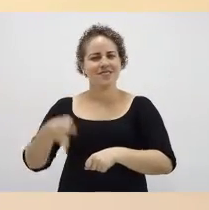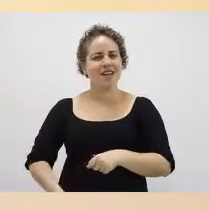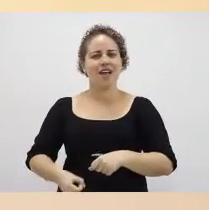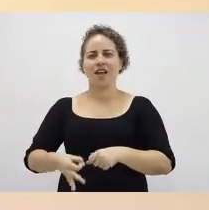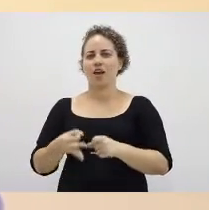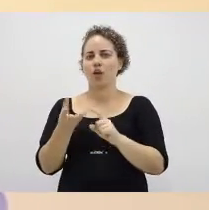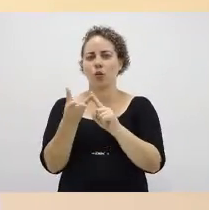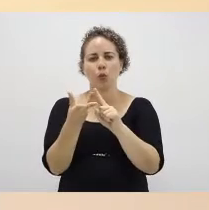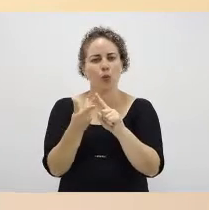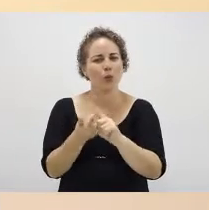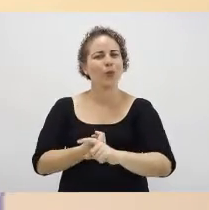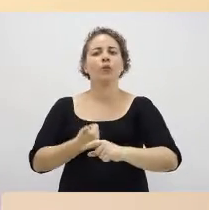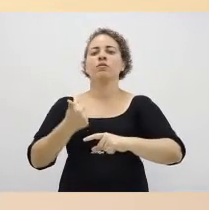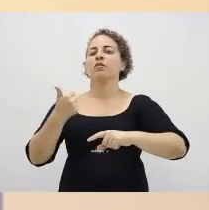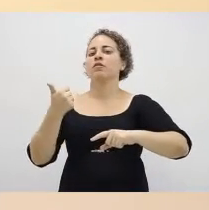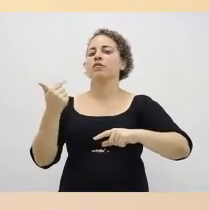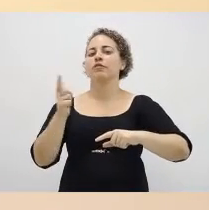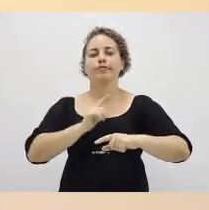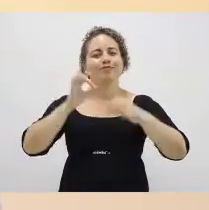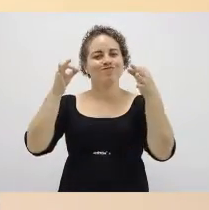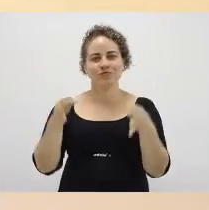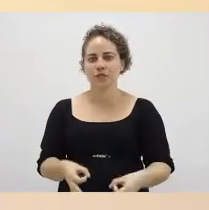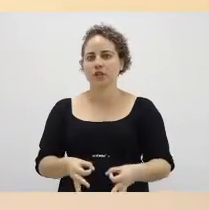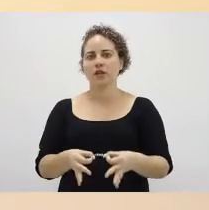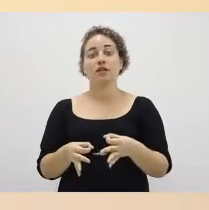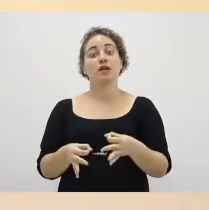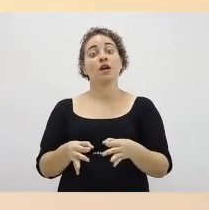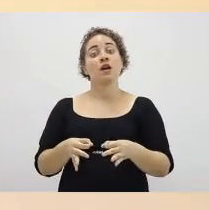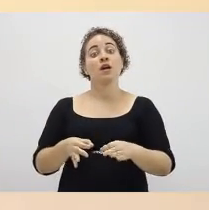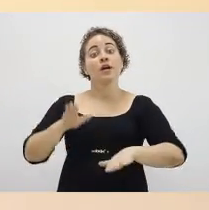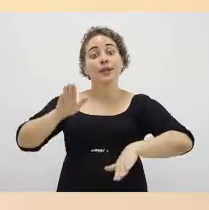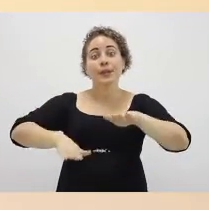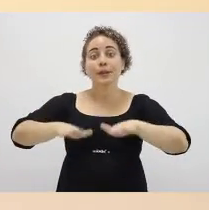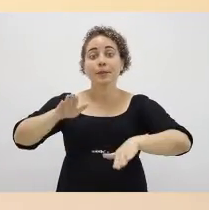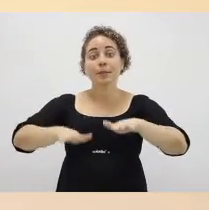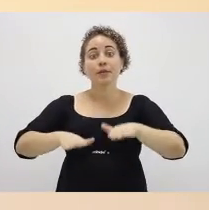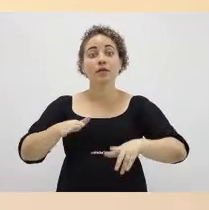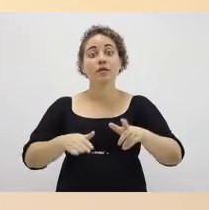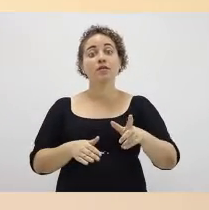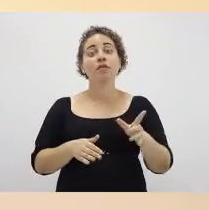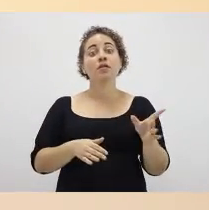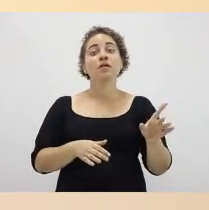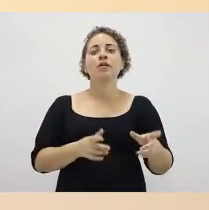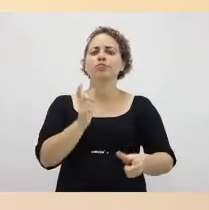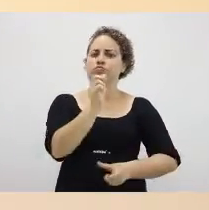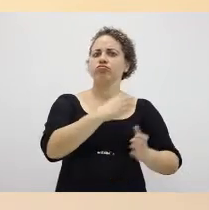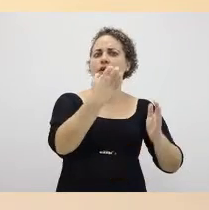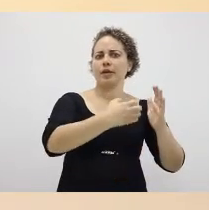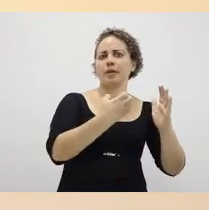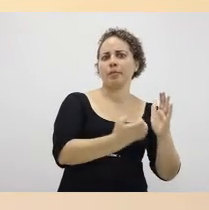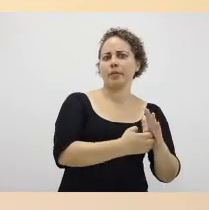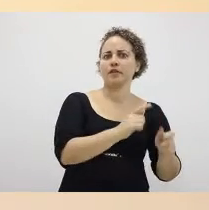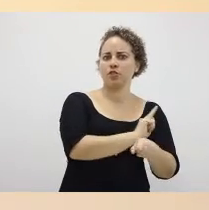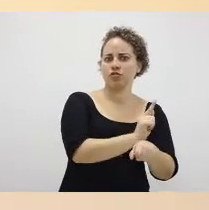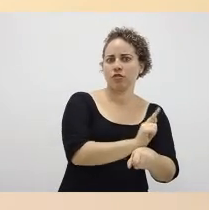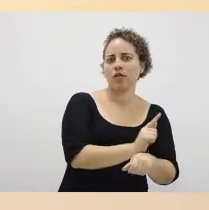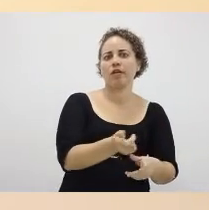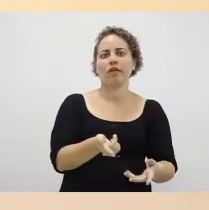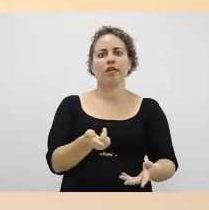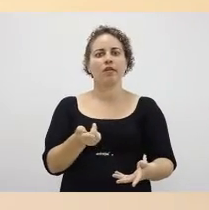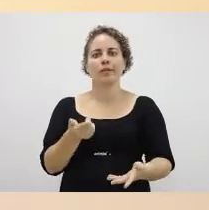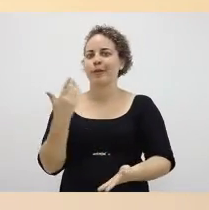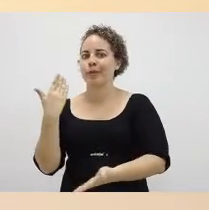o mais possível dentro de acordo com as demandas de cada cliente, evitando desperdícios de